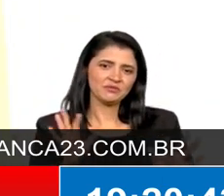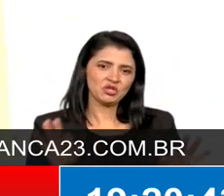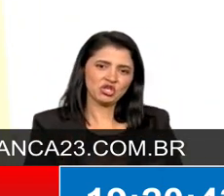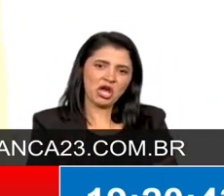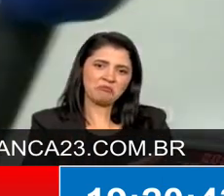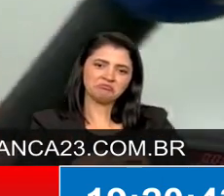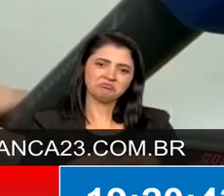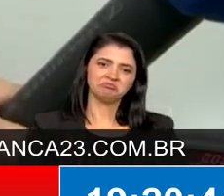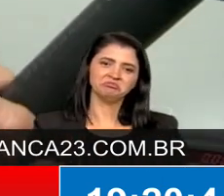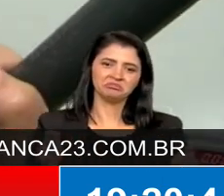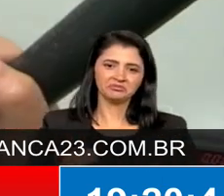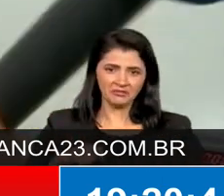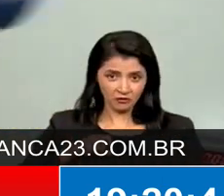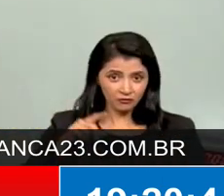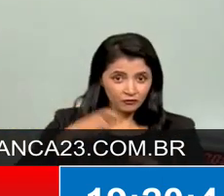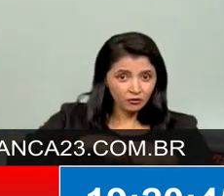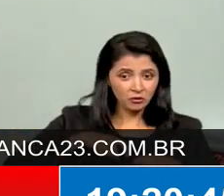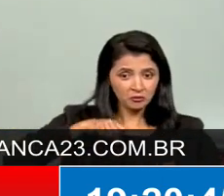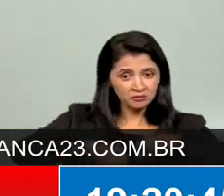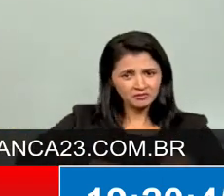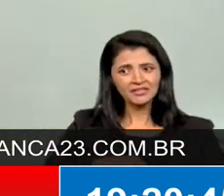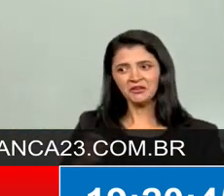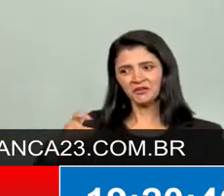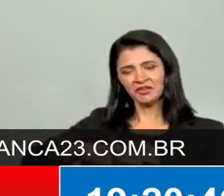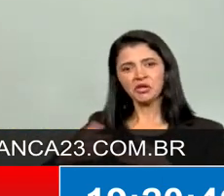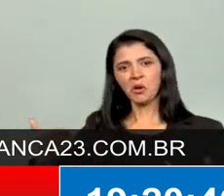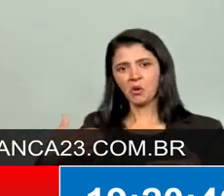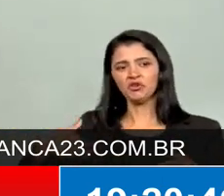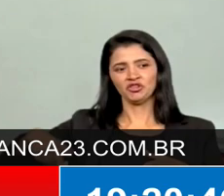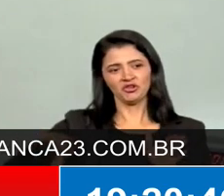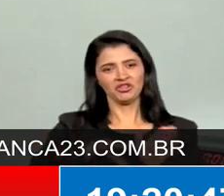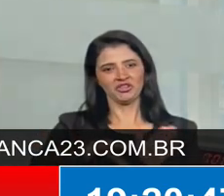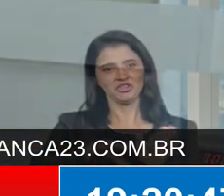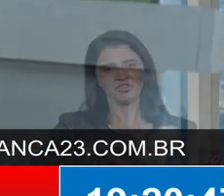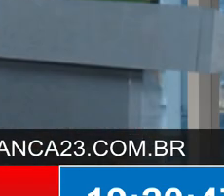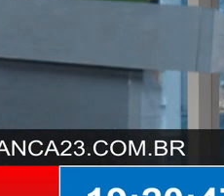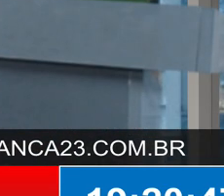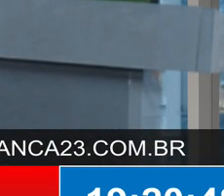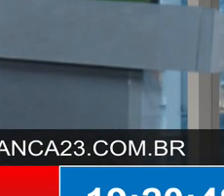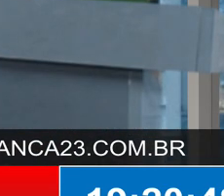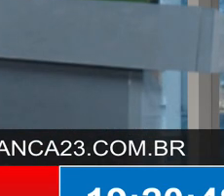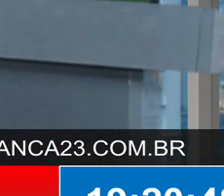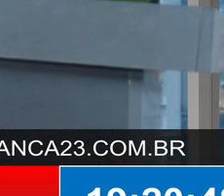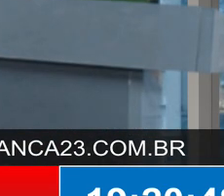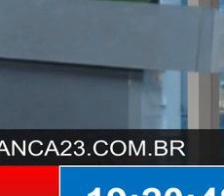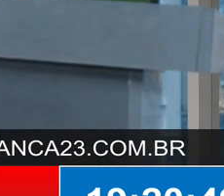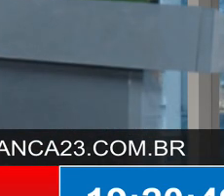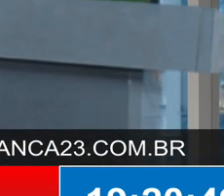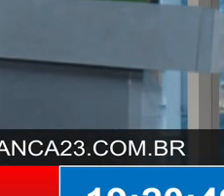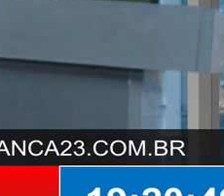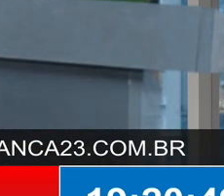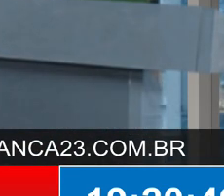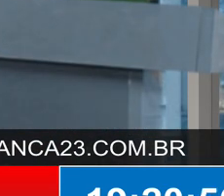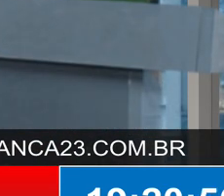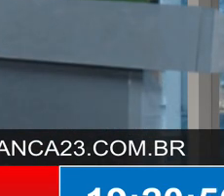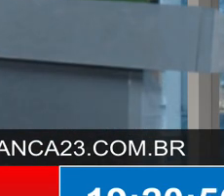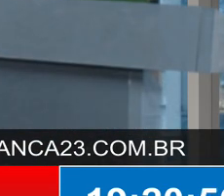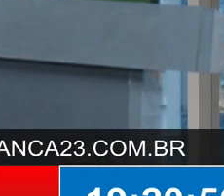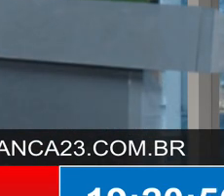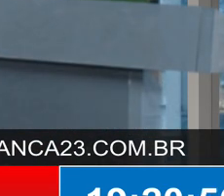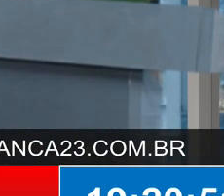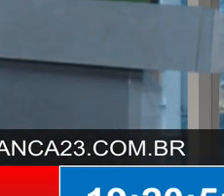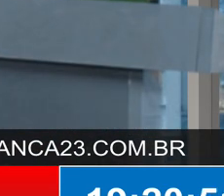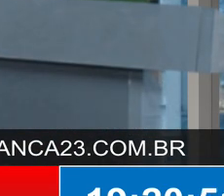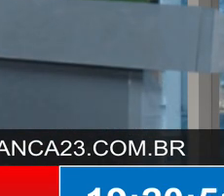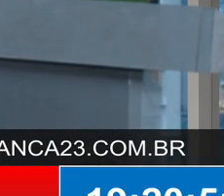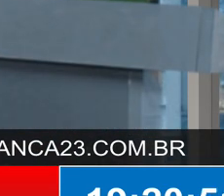está curado. Voltou a andar de bicicleta? Voltei, hoje mesmo vim de bicicleta. E no próximo bloco tem as informações